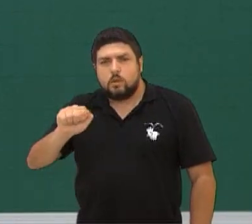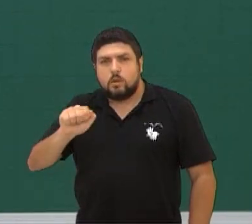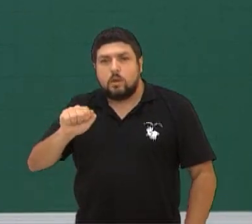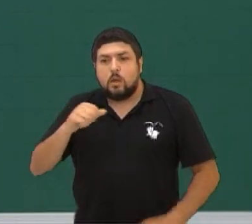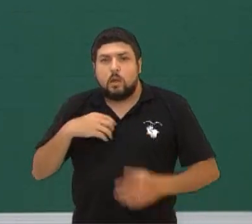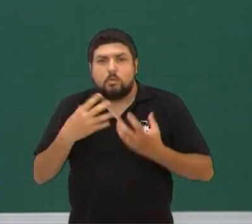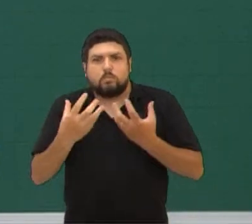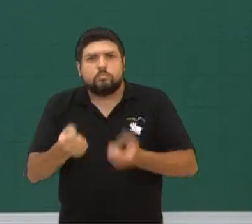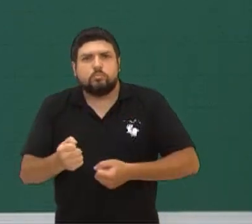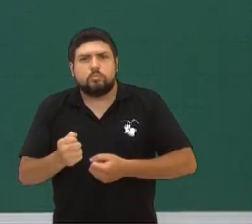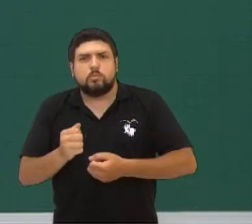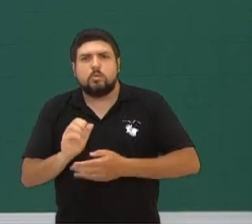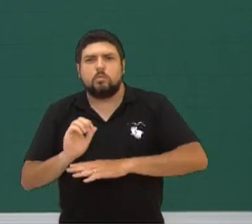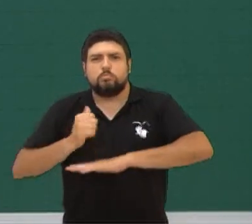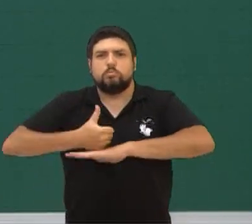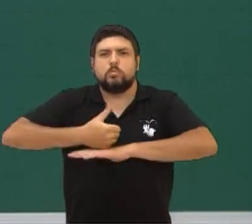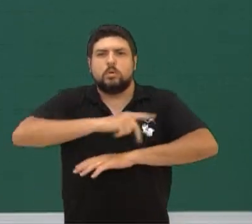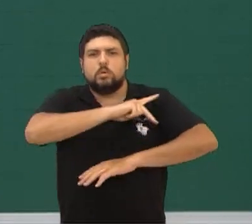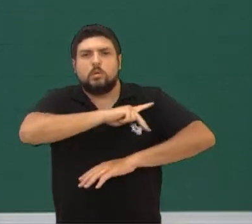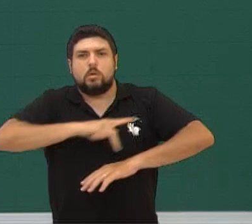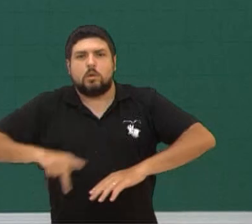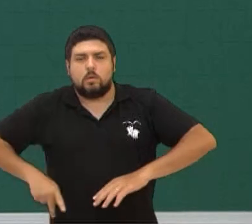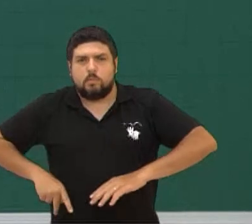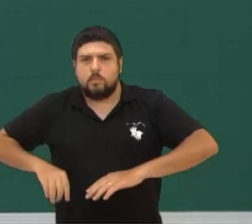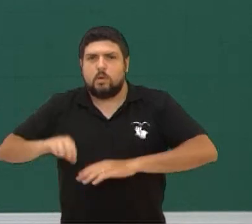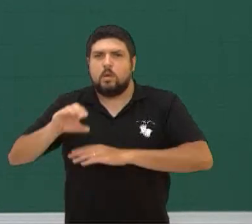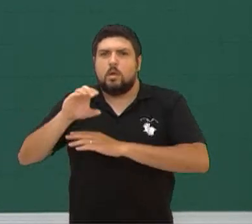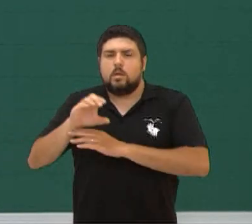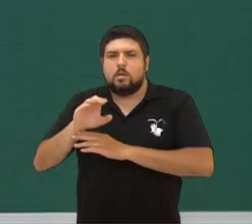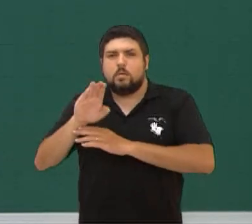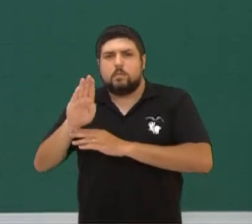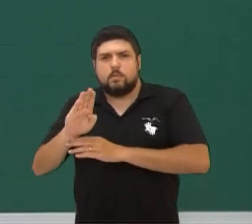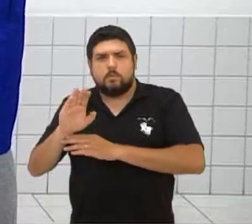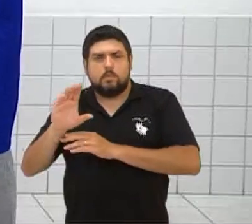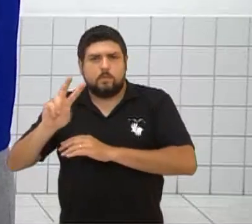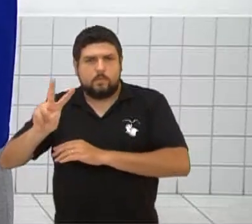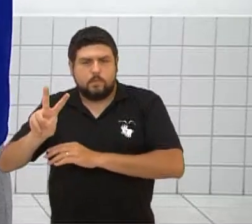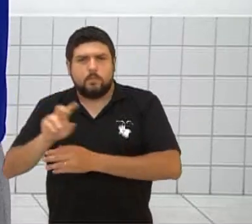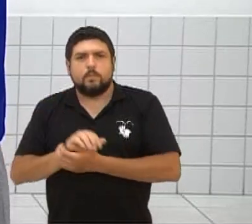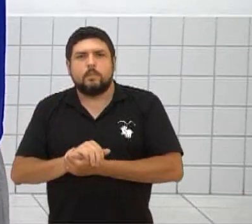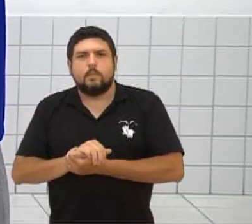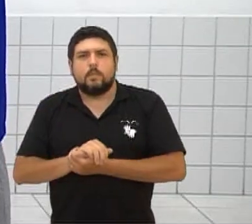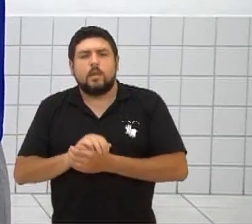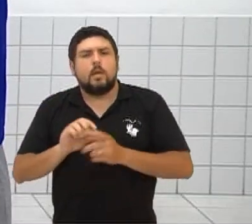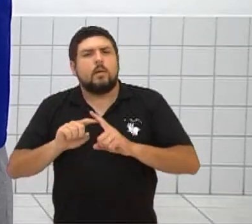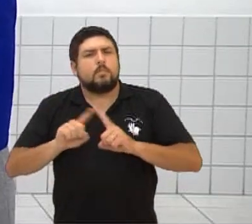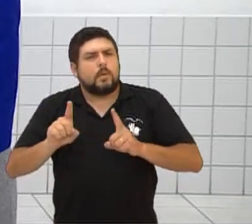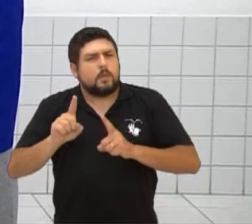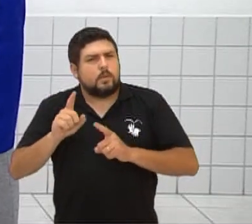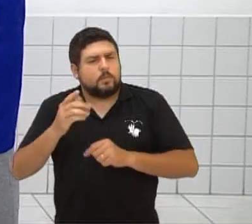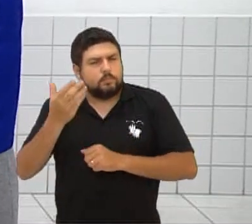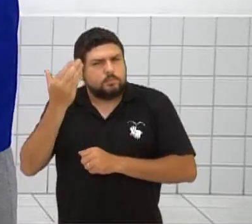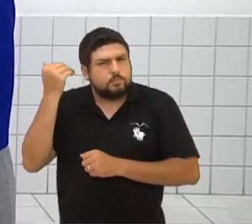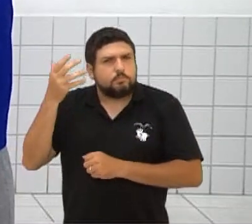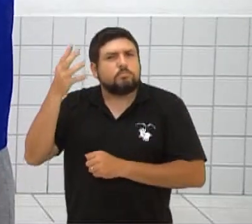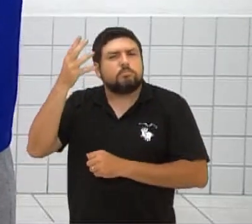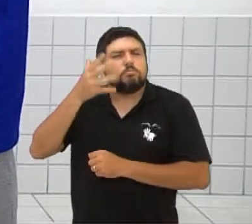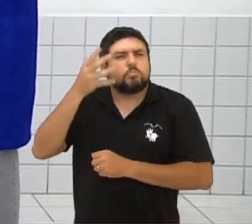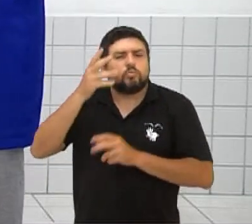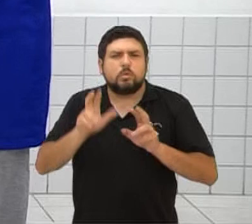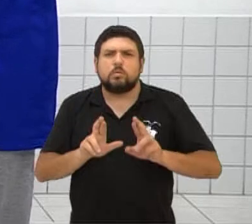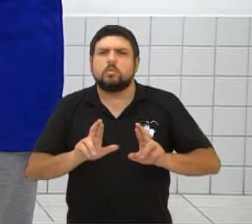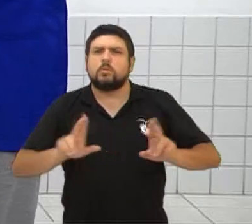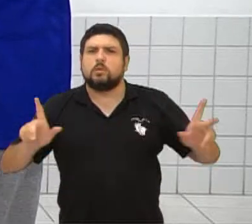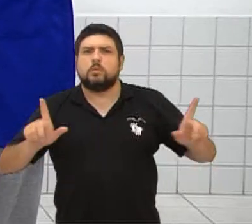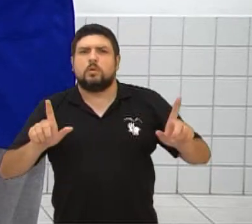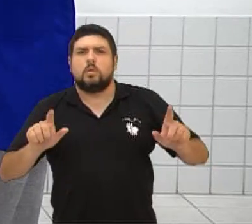da Confederação Brasileira de Voleibol. Só que ele veio com o discurso, professor Peterson, diferente da época, que era